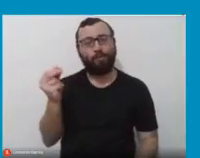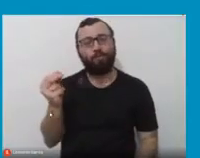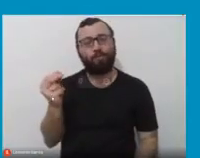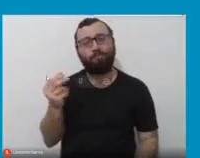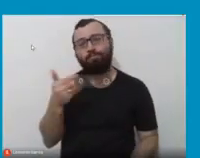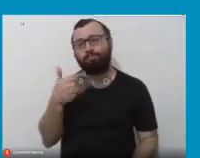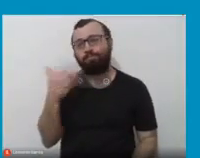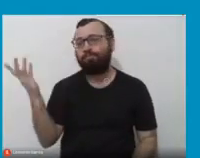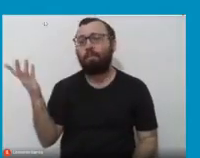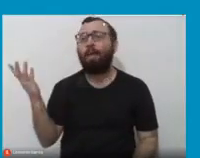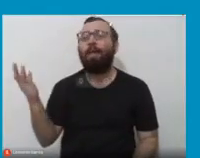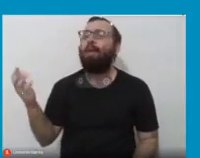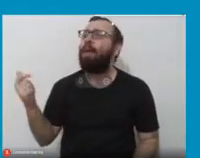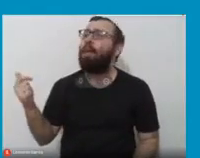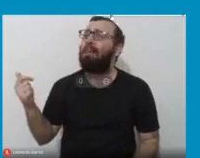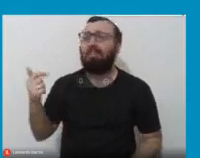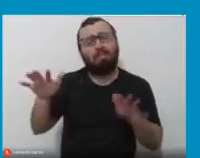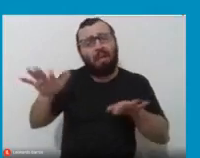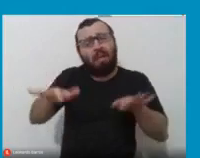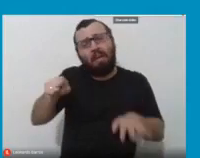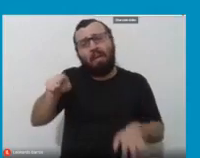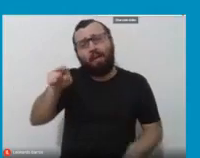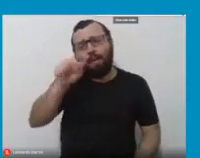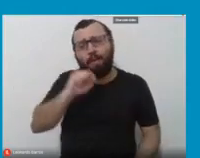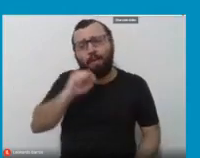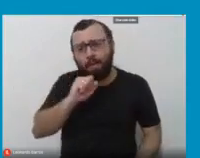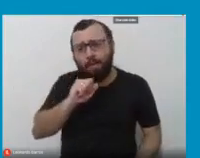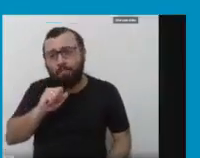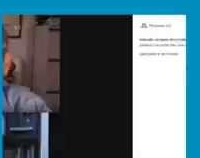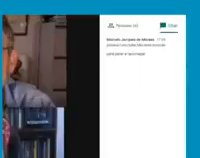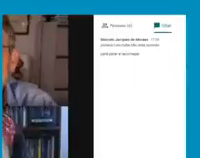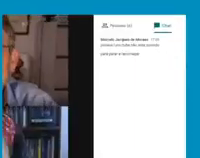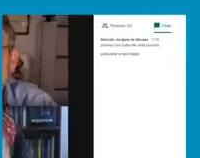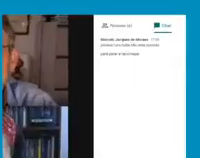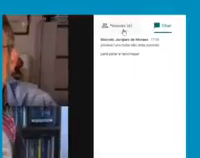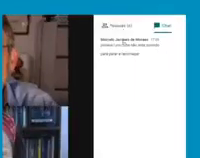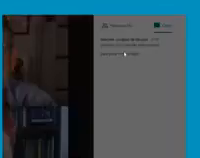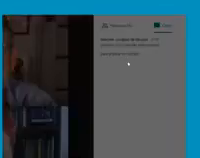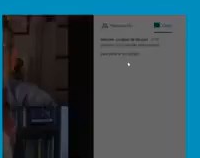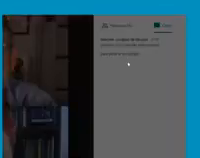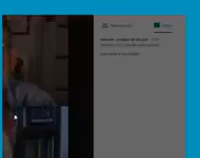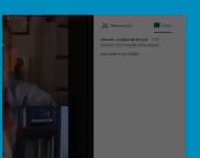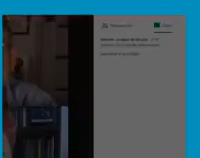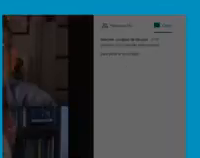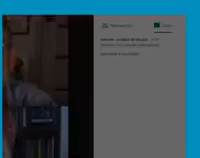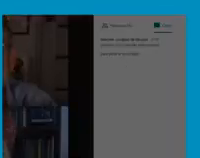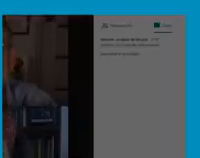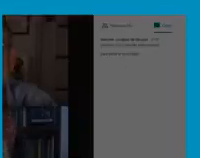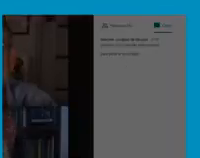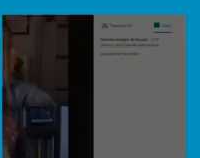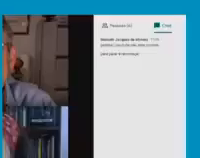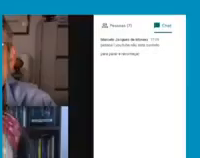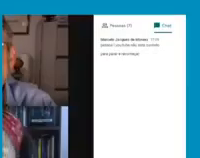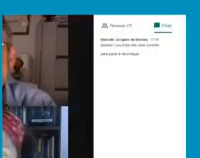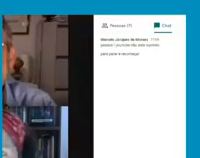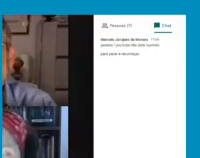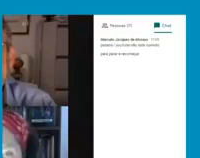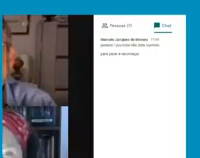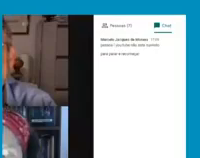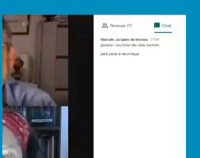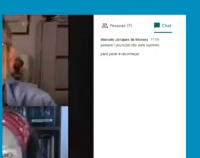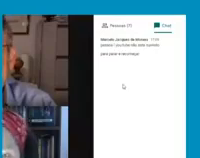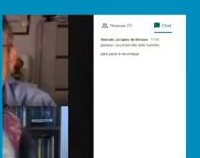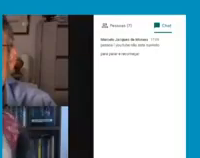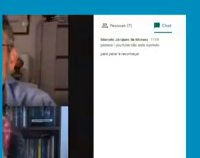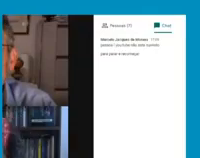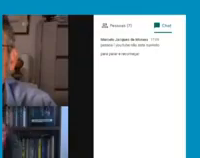enfim, eu acho que talvez seja isso, a gente pode ir para o debate, né? Enfim, posso falar um pouco mais das minhas pesquisas atuais, mas eu fico